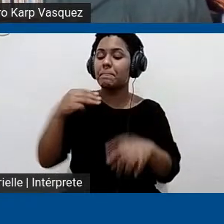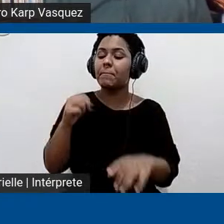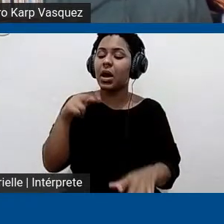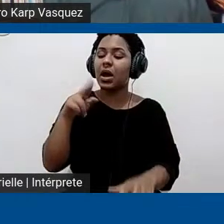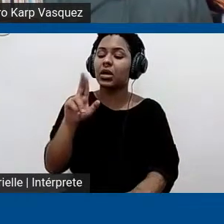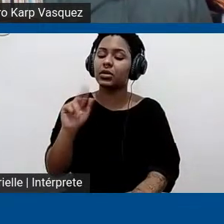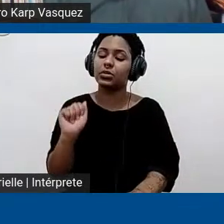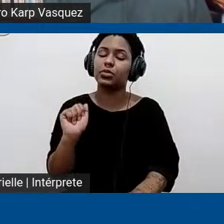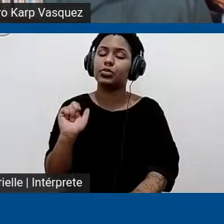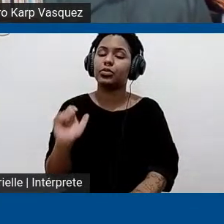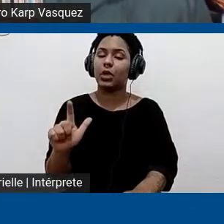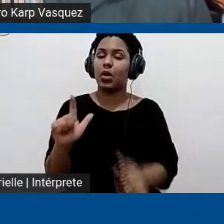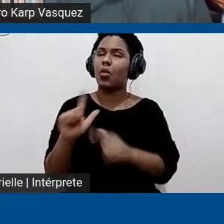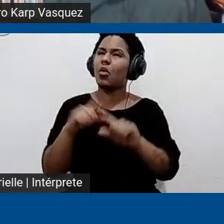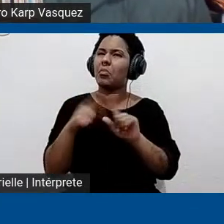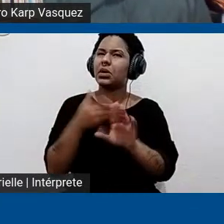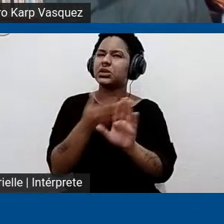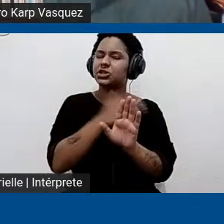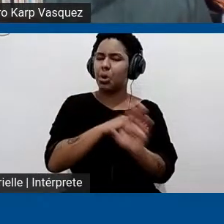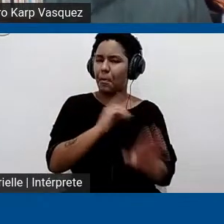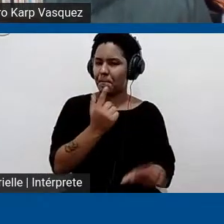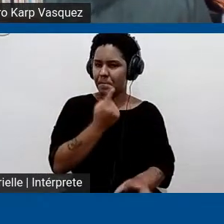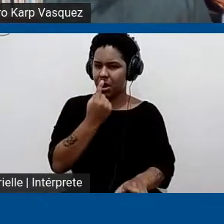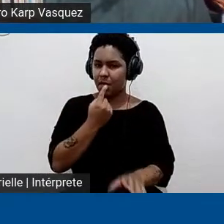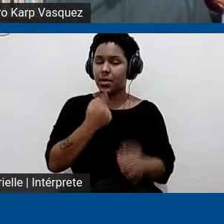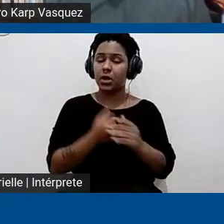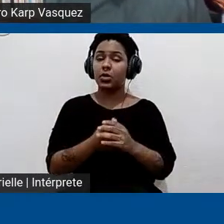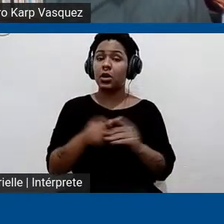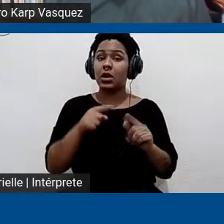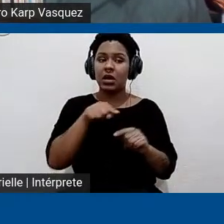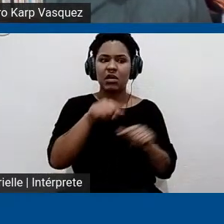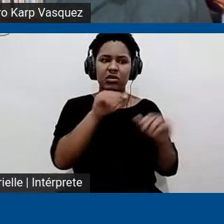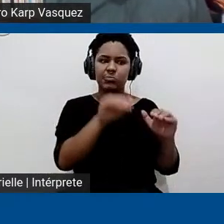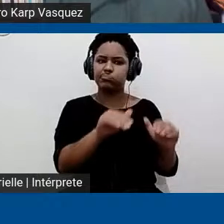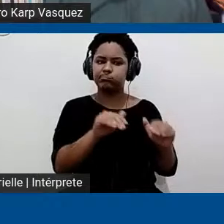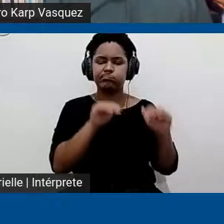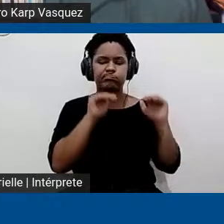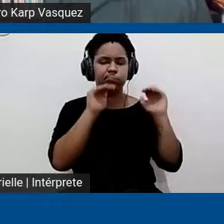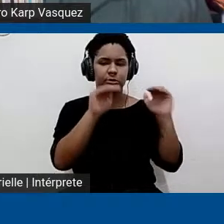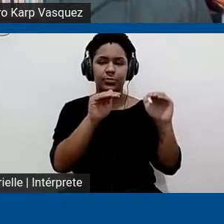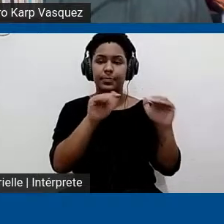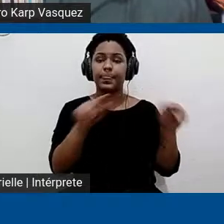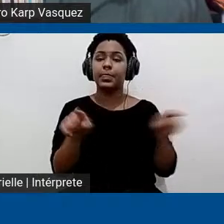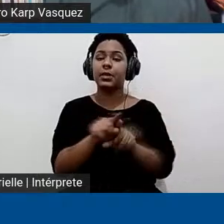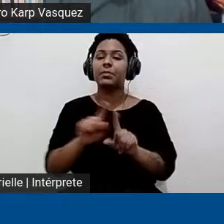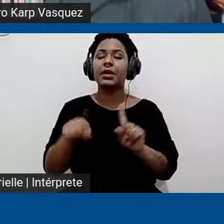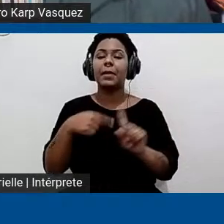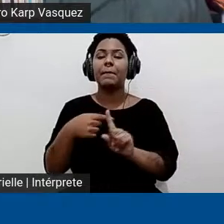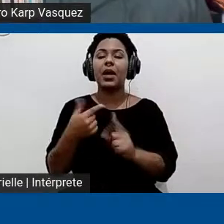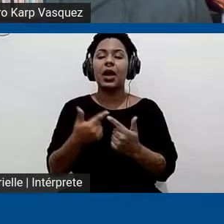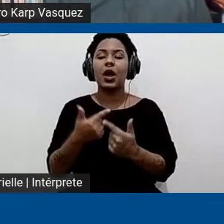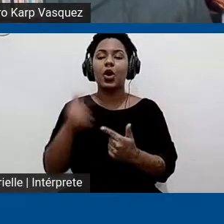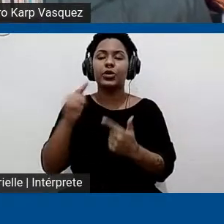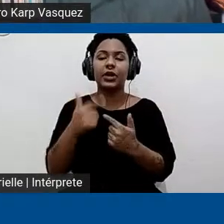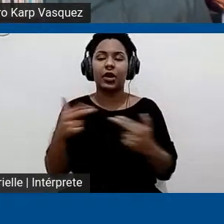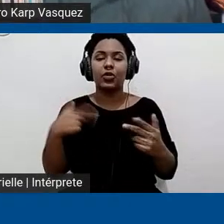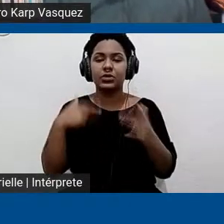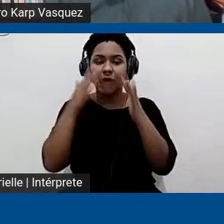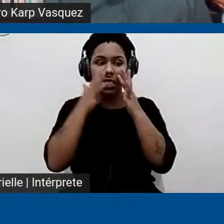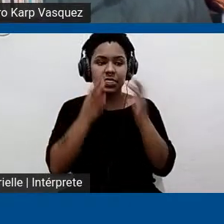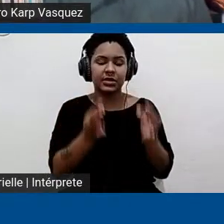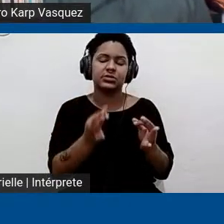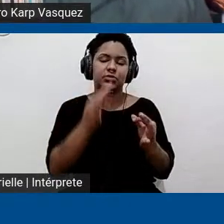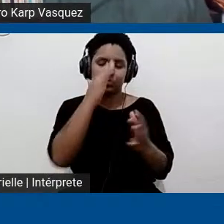Então, eles têm um nível excepcional. E uma coisa que chamou muita atenção, acho